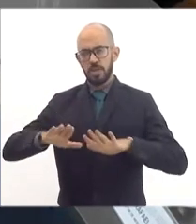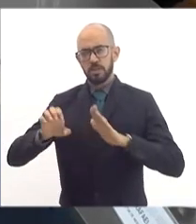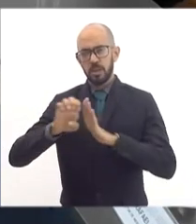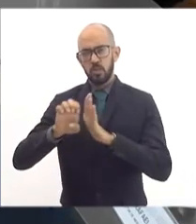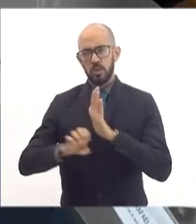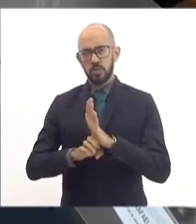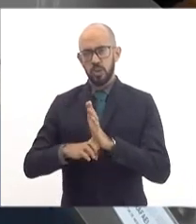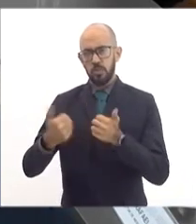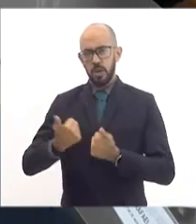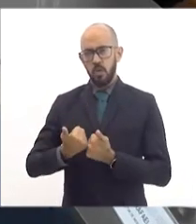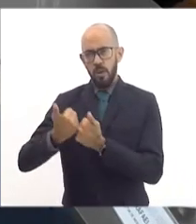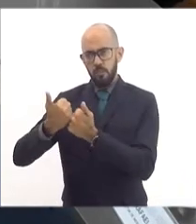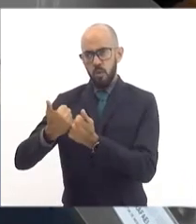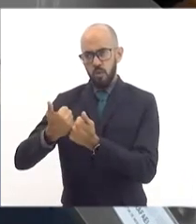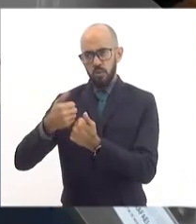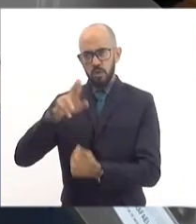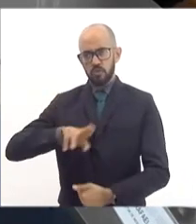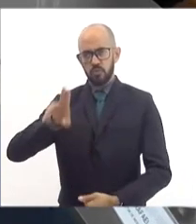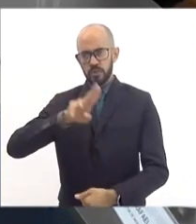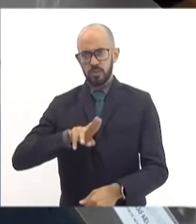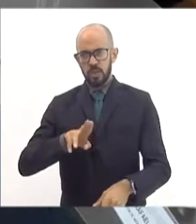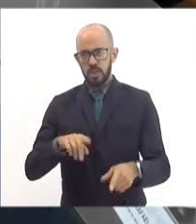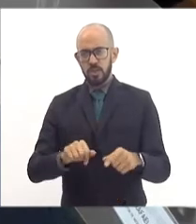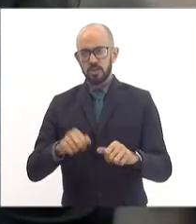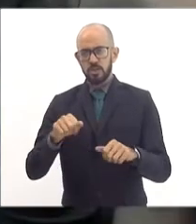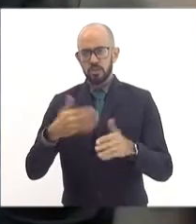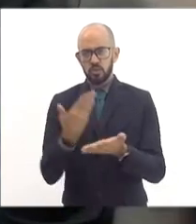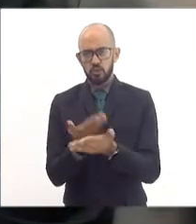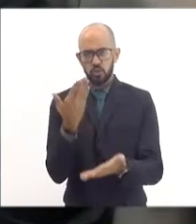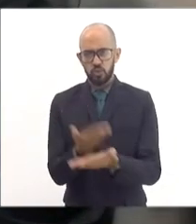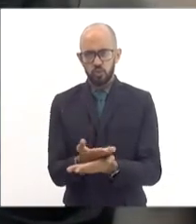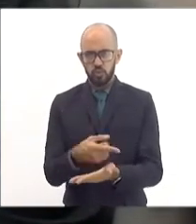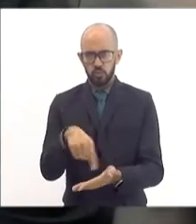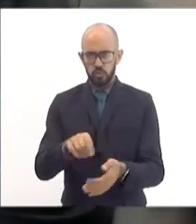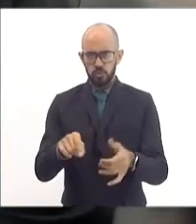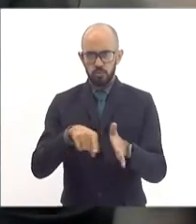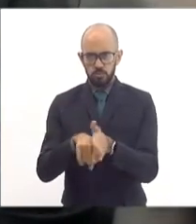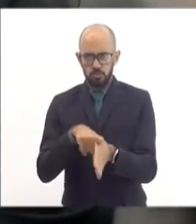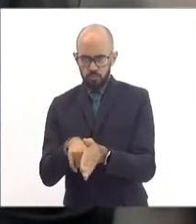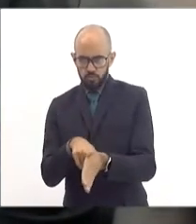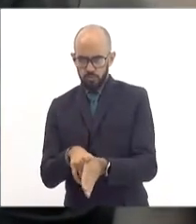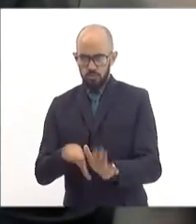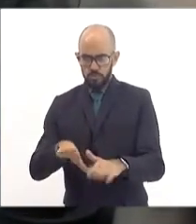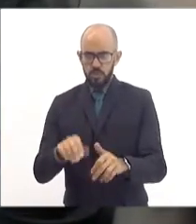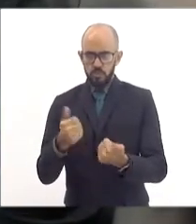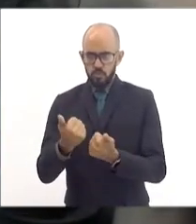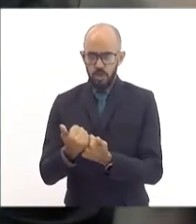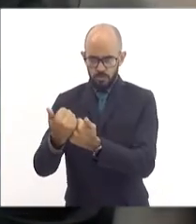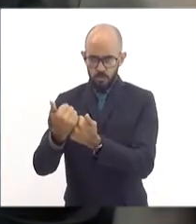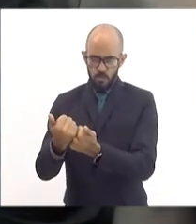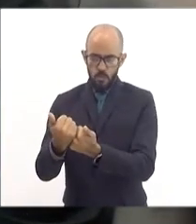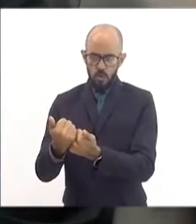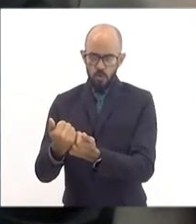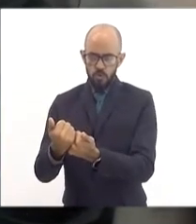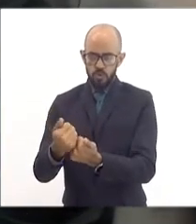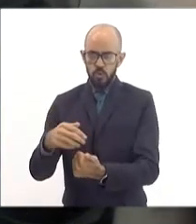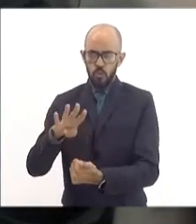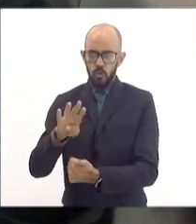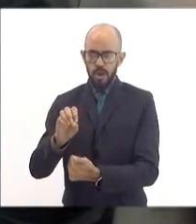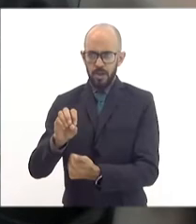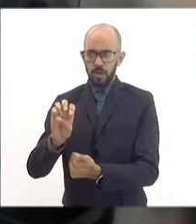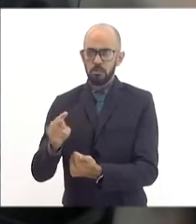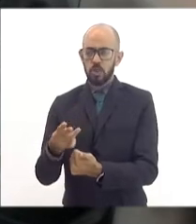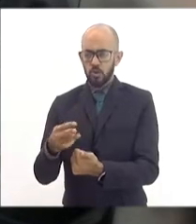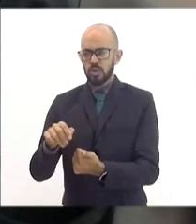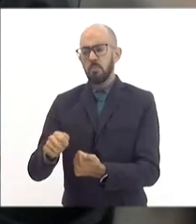apoio tanto para as universidades, institutos de pesquisa, mas também empresas, claro, um apoio relativamente pequeno, de 40 milhões, mas